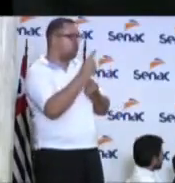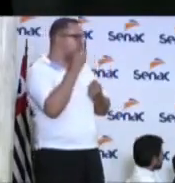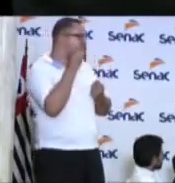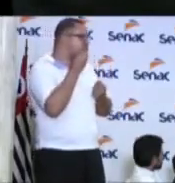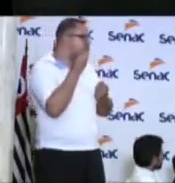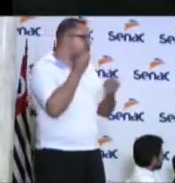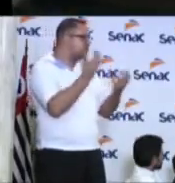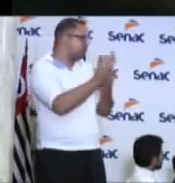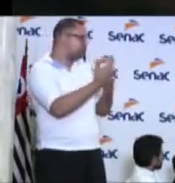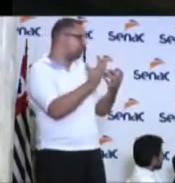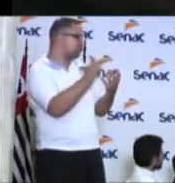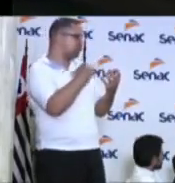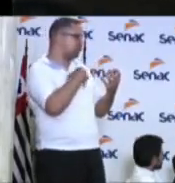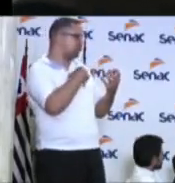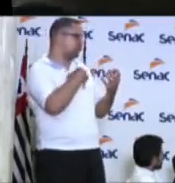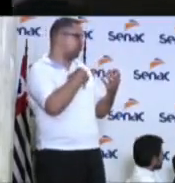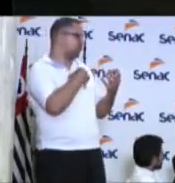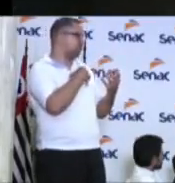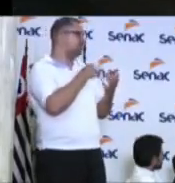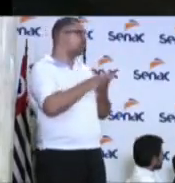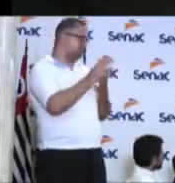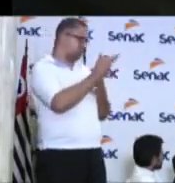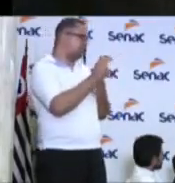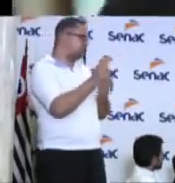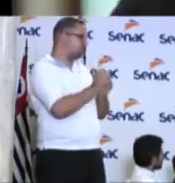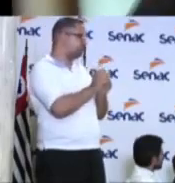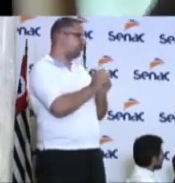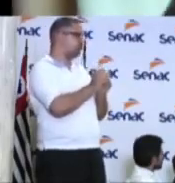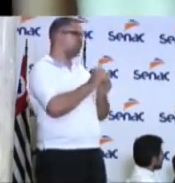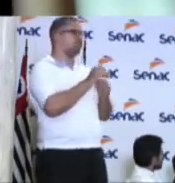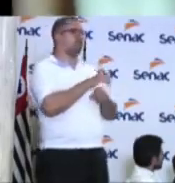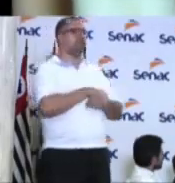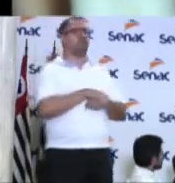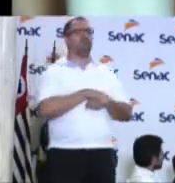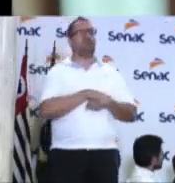tentar? Vamos dar uma aquecida nessa dentadura. Vai lá. Vai.